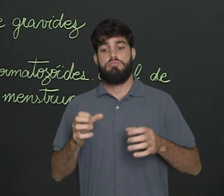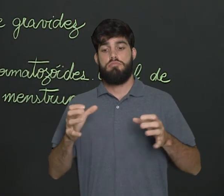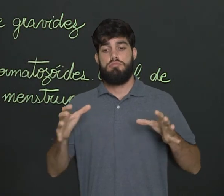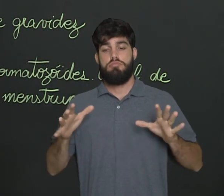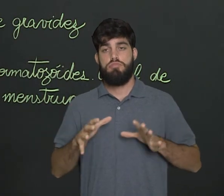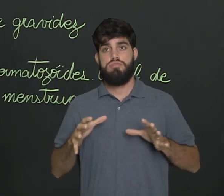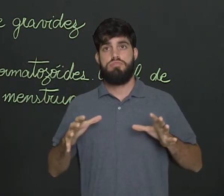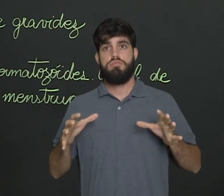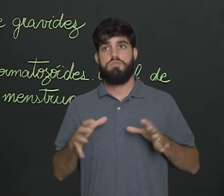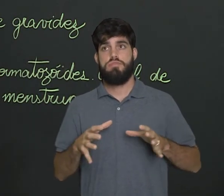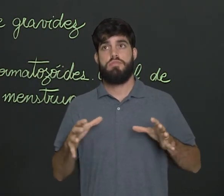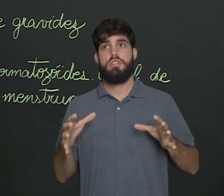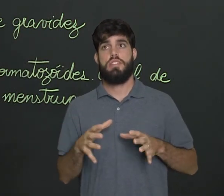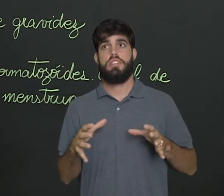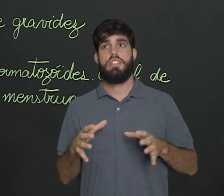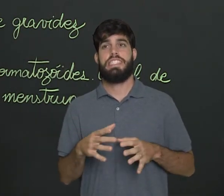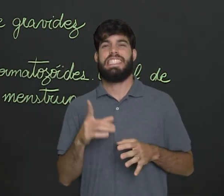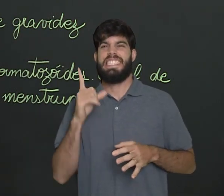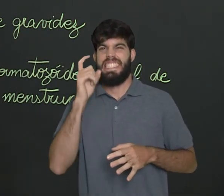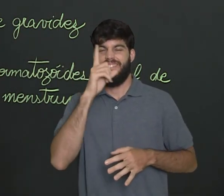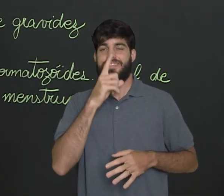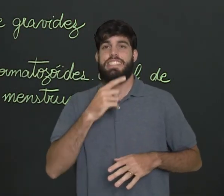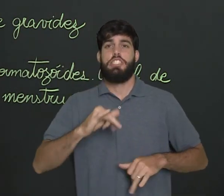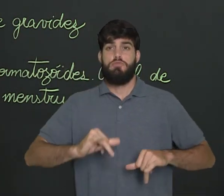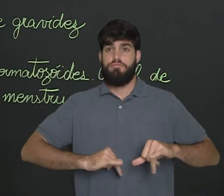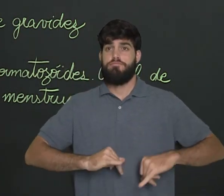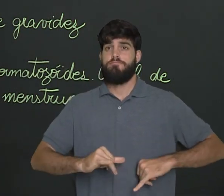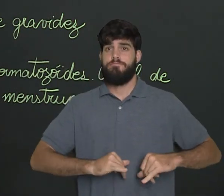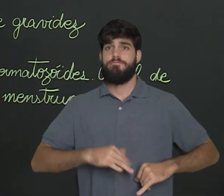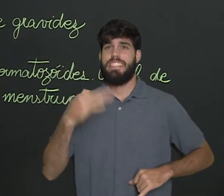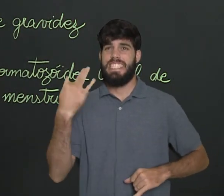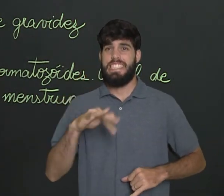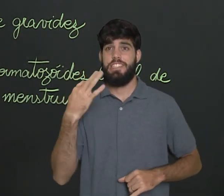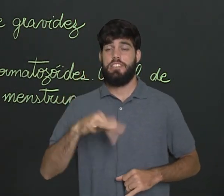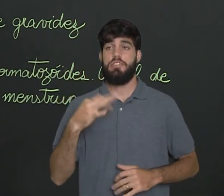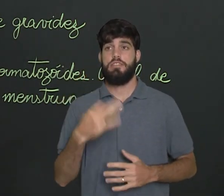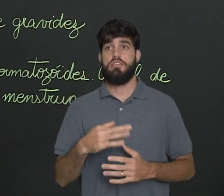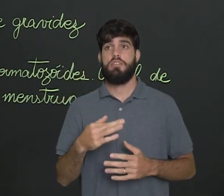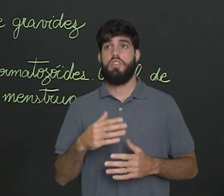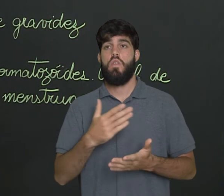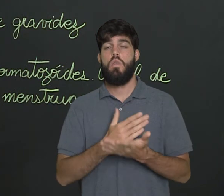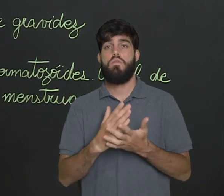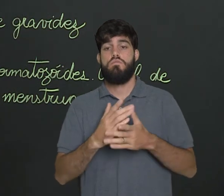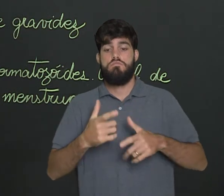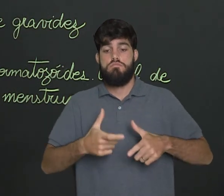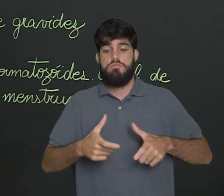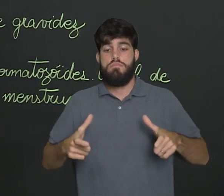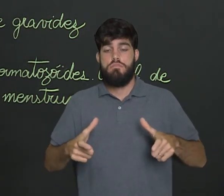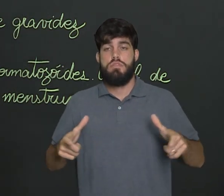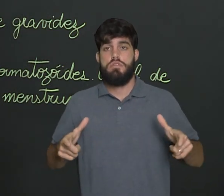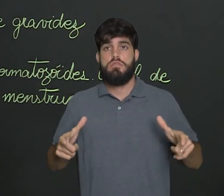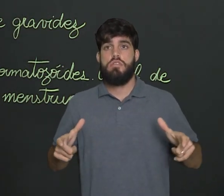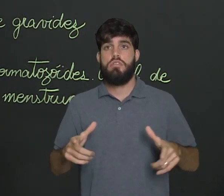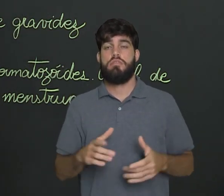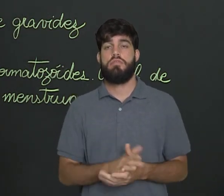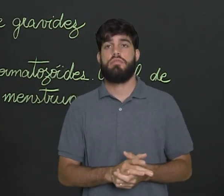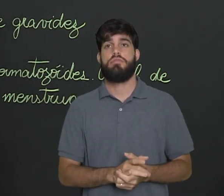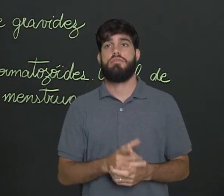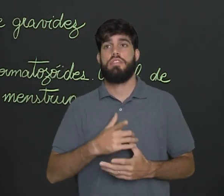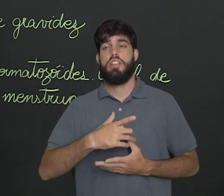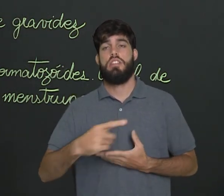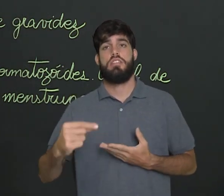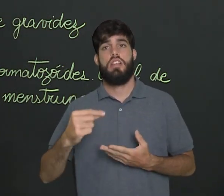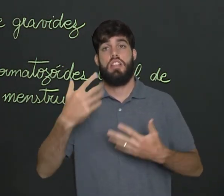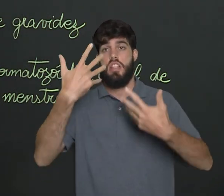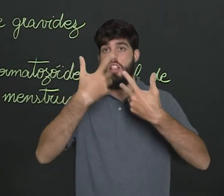a se contrair de forma bastante dolorosa e essa vagina começa a se dilatar para que